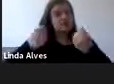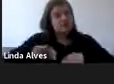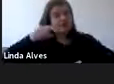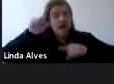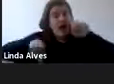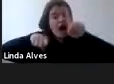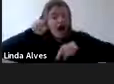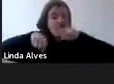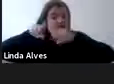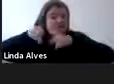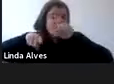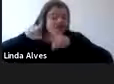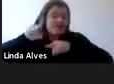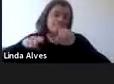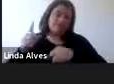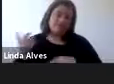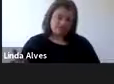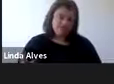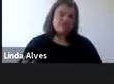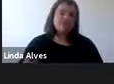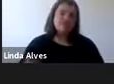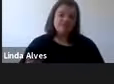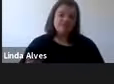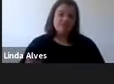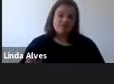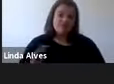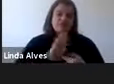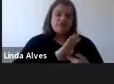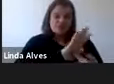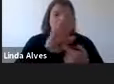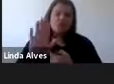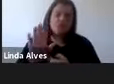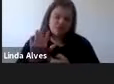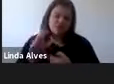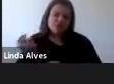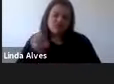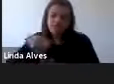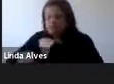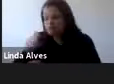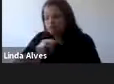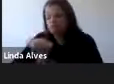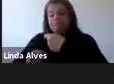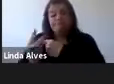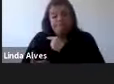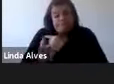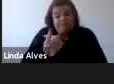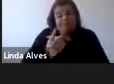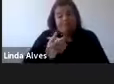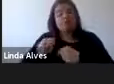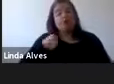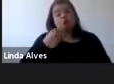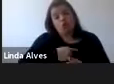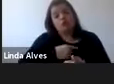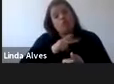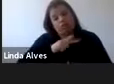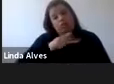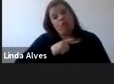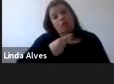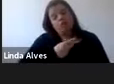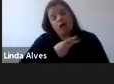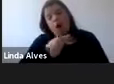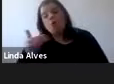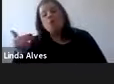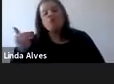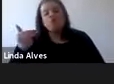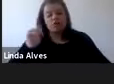gente apresentar para a empresa que traz um resultado que é possível fazer uma negociação nesse sentido. Então, do nosso lado, nós estamos com algumas ideias, certo? Que não temos